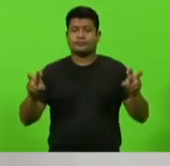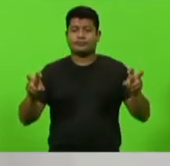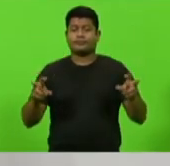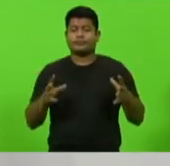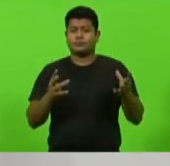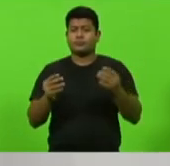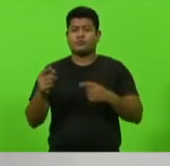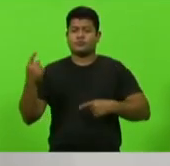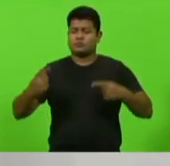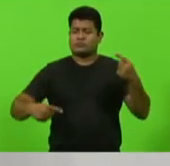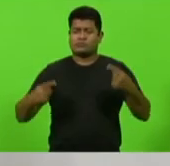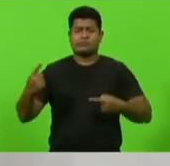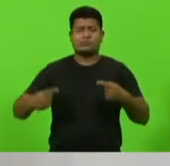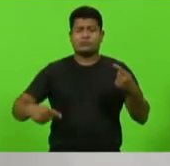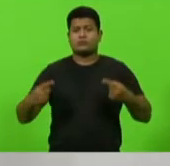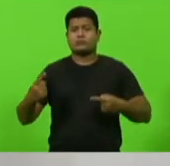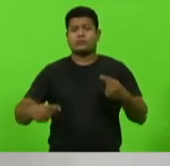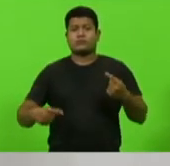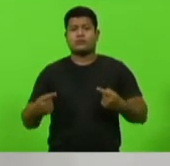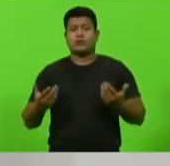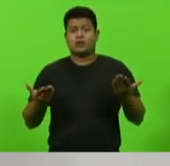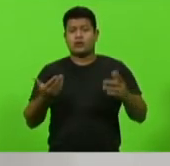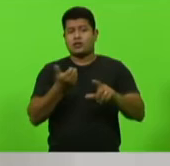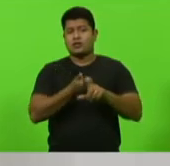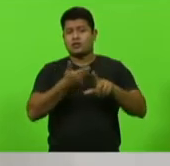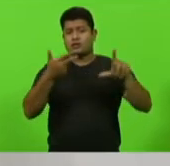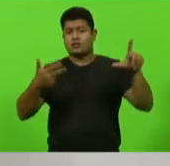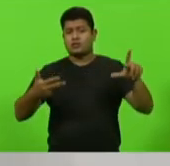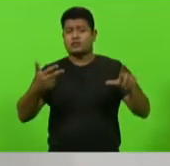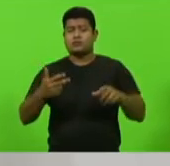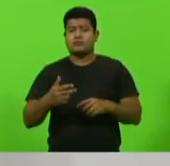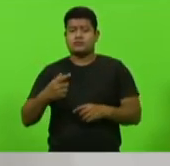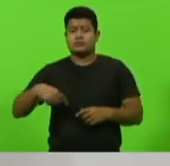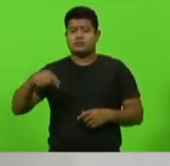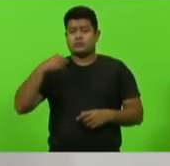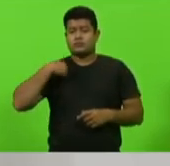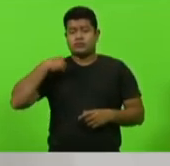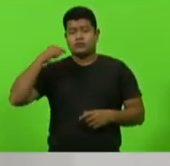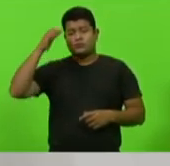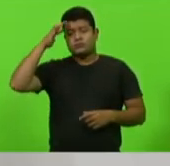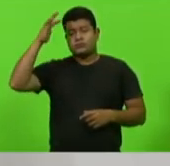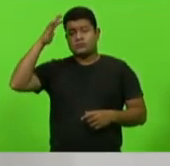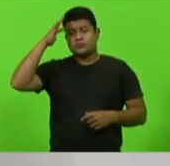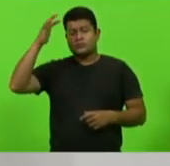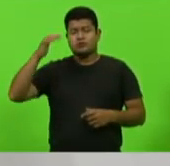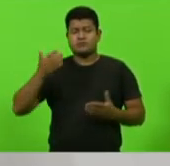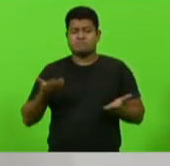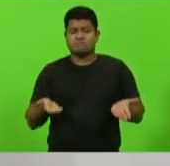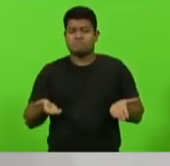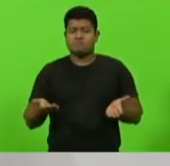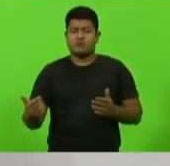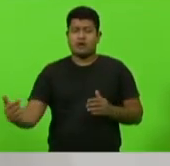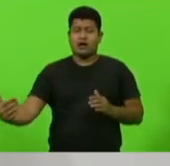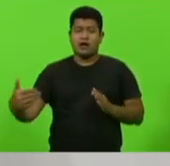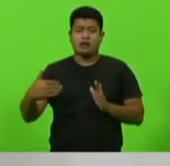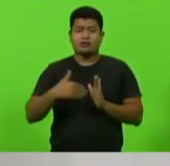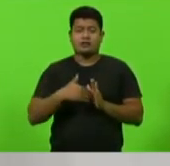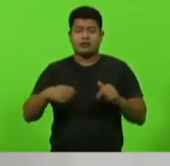sendo bastante debatido na imprensa, de modo geral, que a gente pensa que não vai chegar na nossa